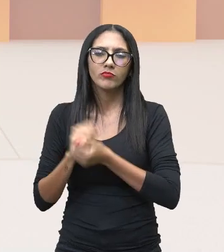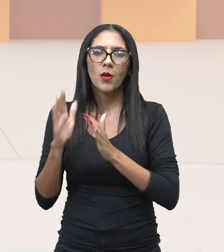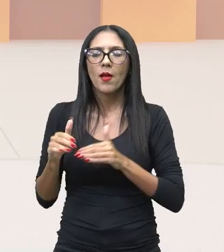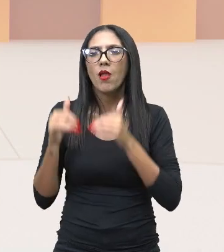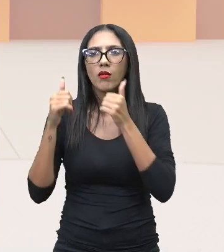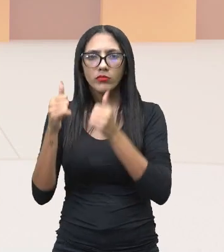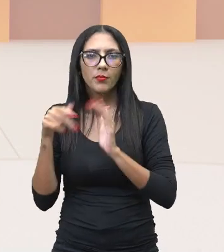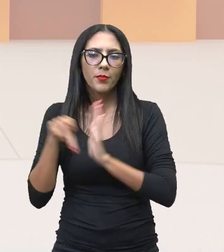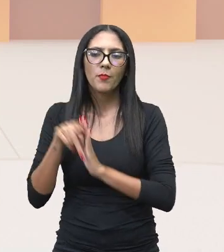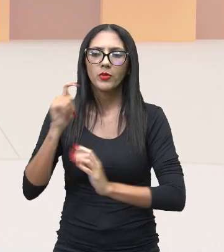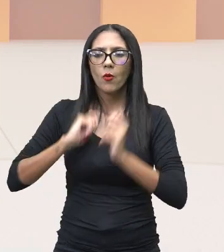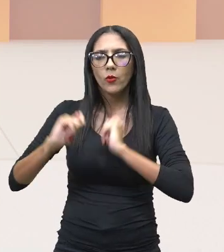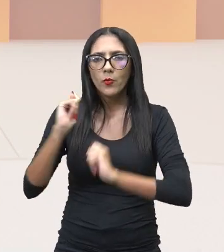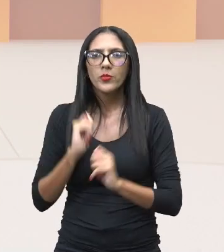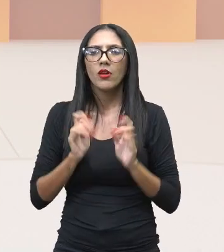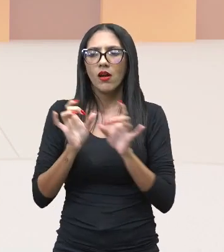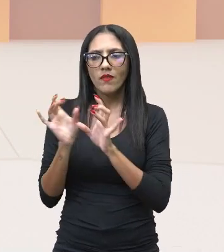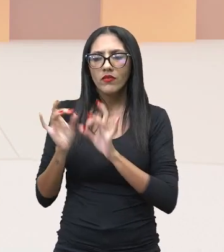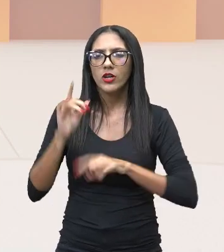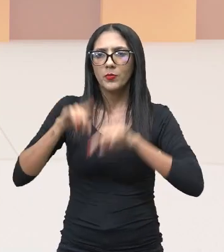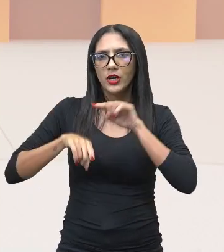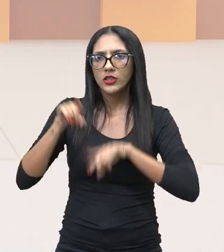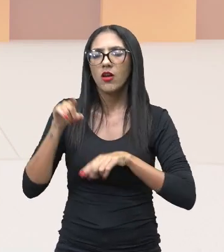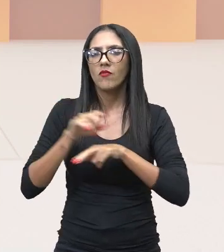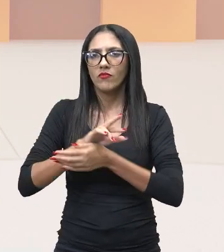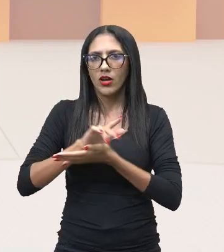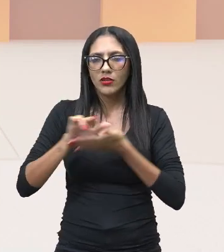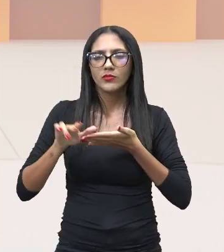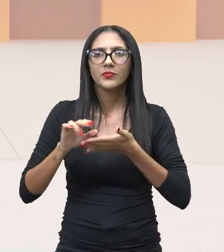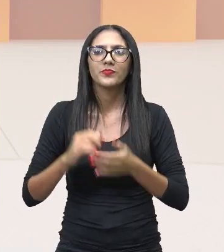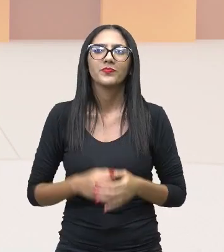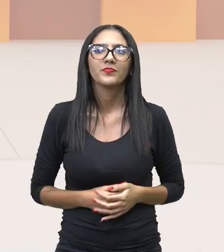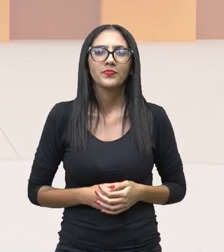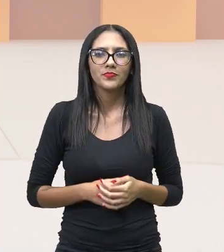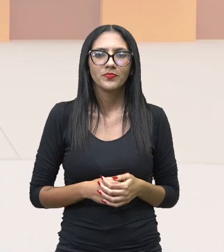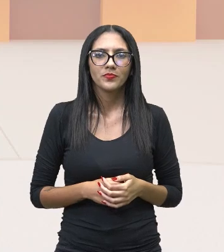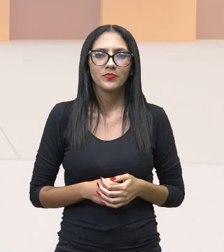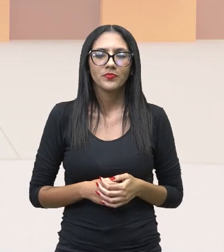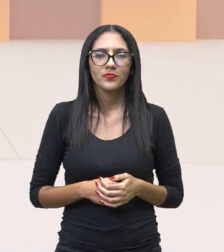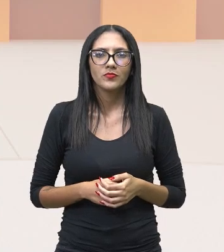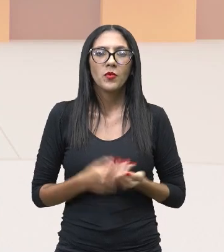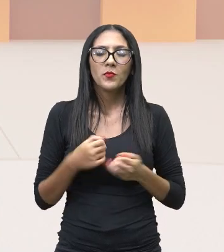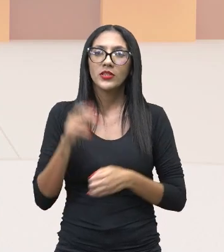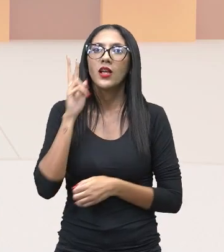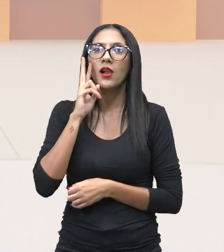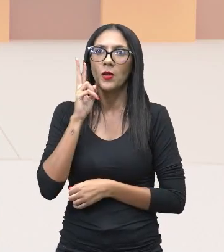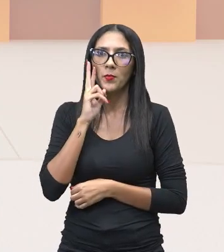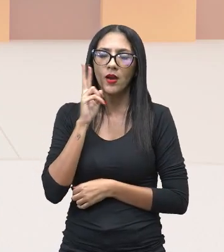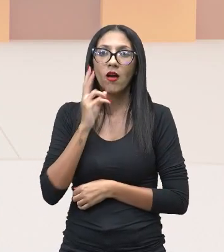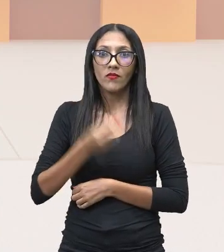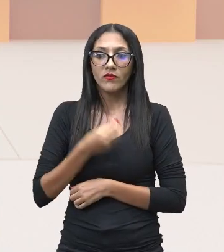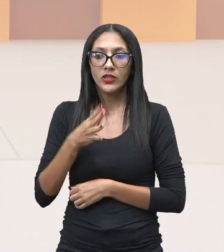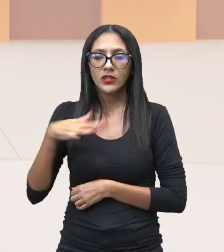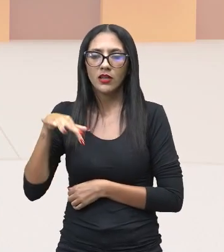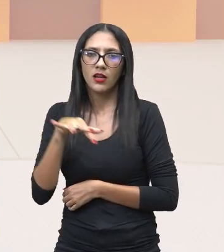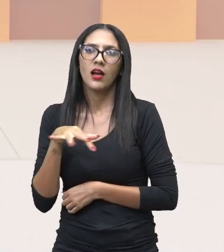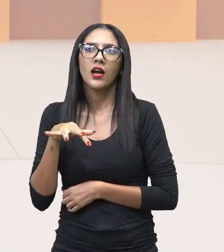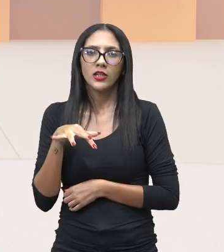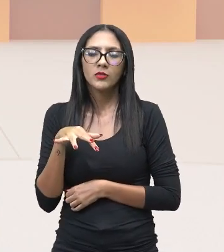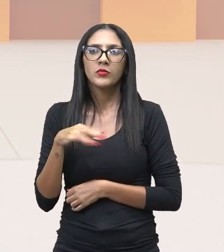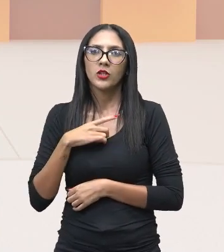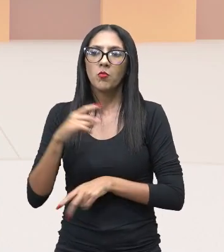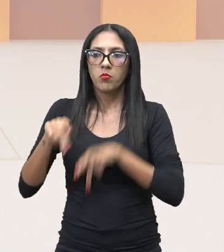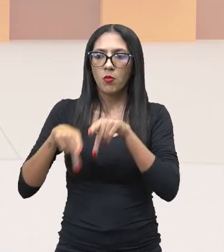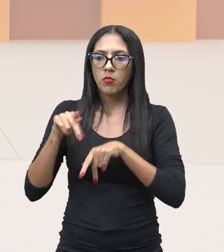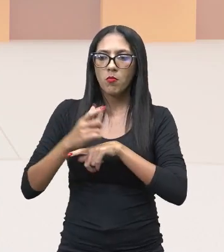melhoria, né, na economia aqui da região amazônica. É sempre bom lembrar, ocupação do espaço é importante para